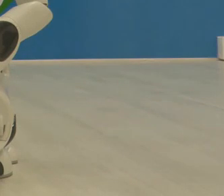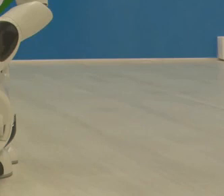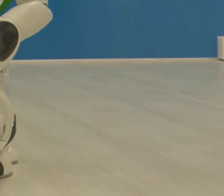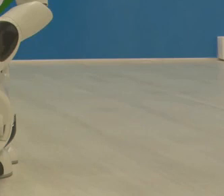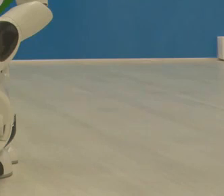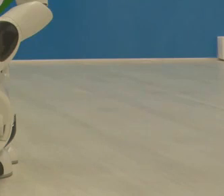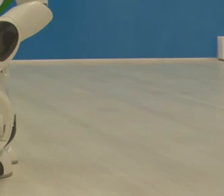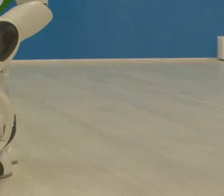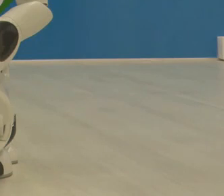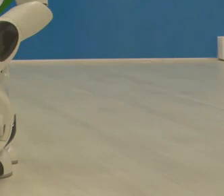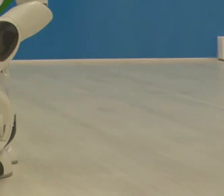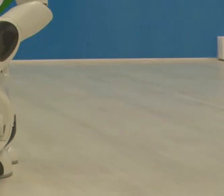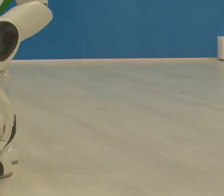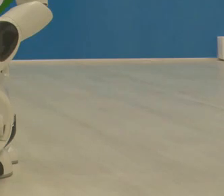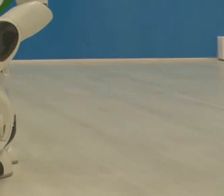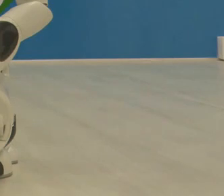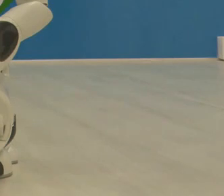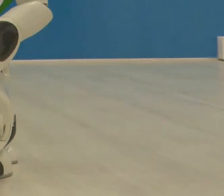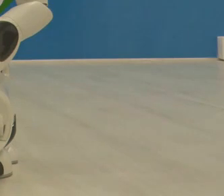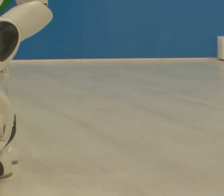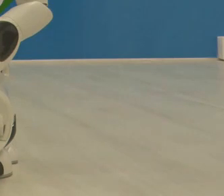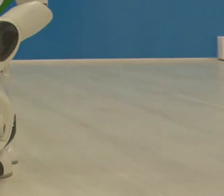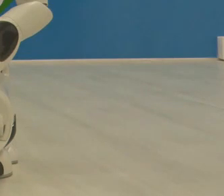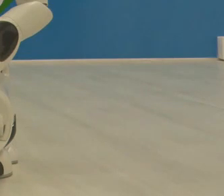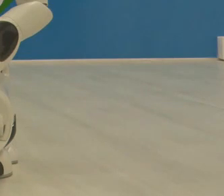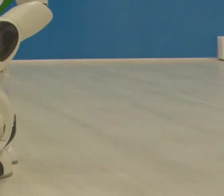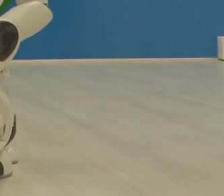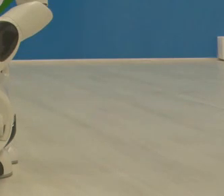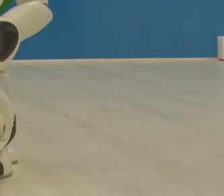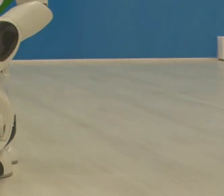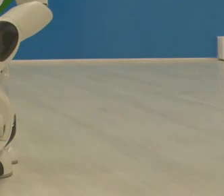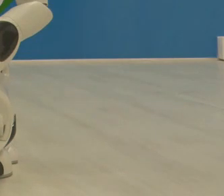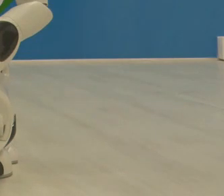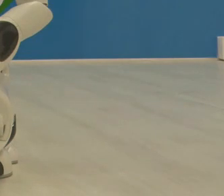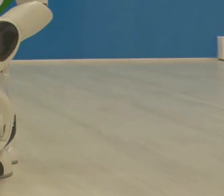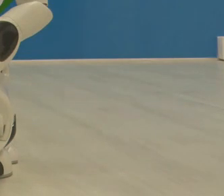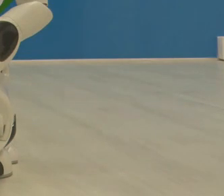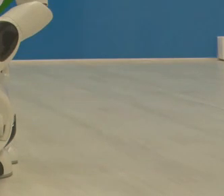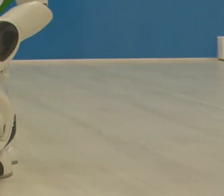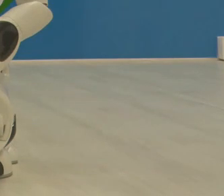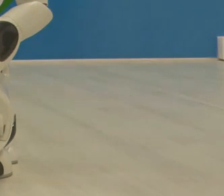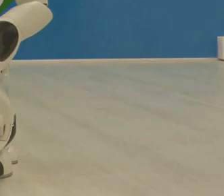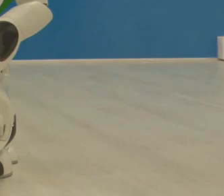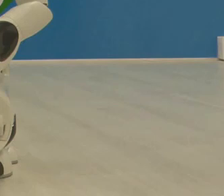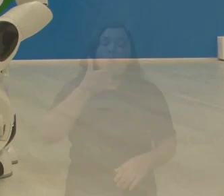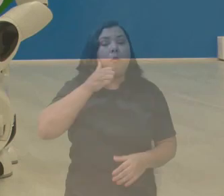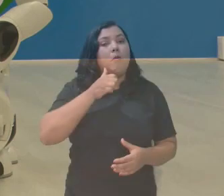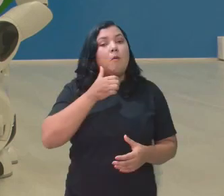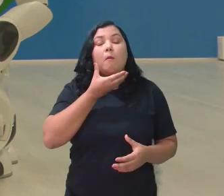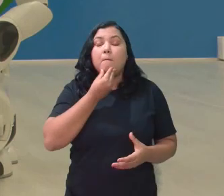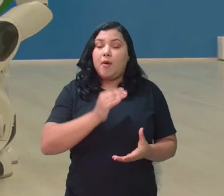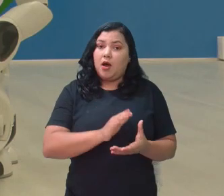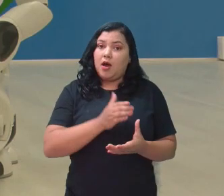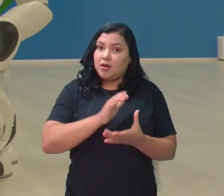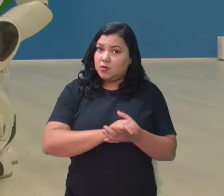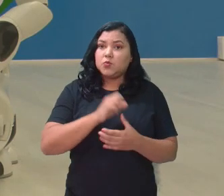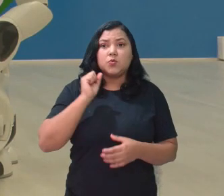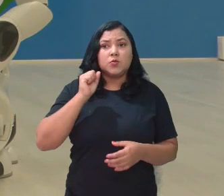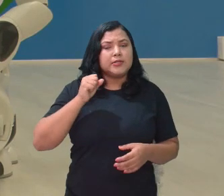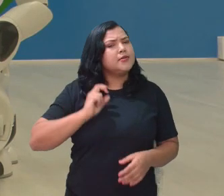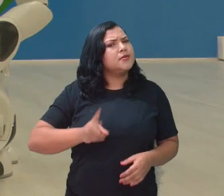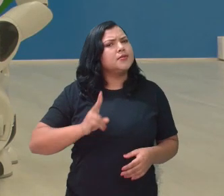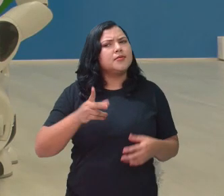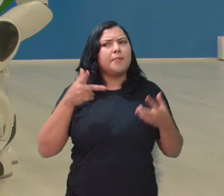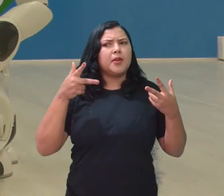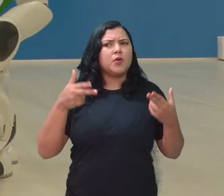um profissional, bom pai e marido, homem íntegro que sempre foi. O fato de usar